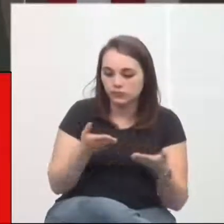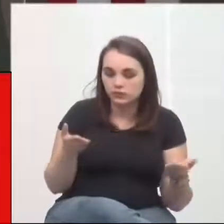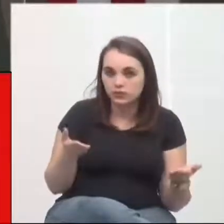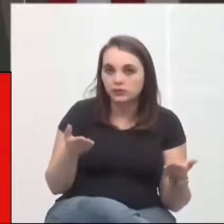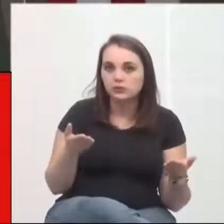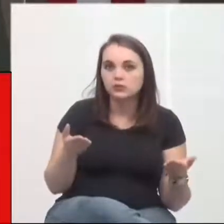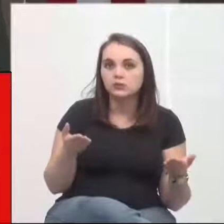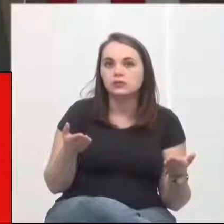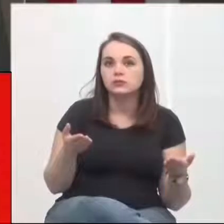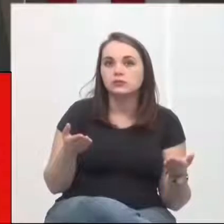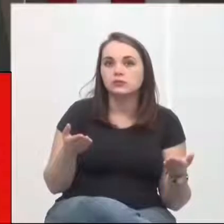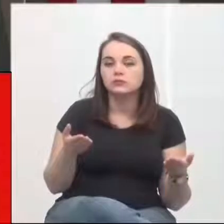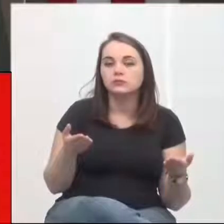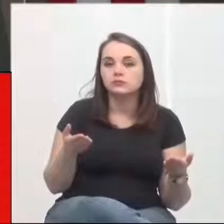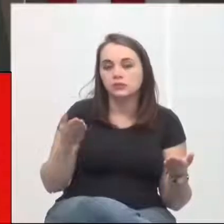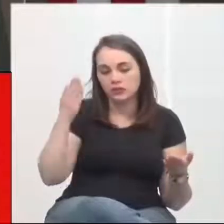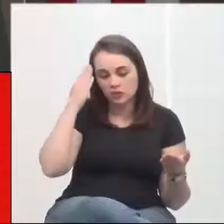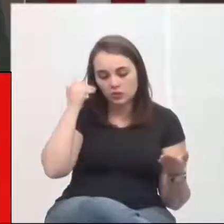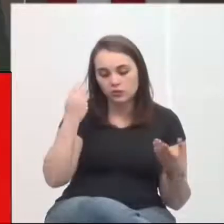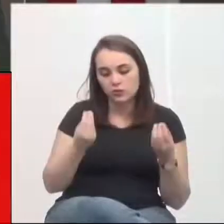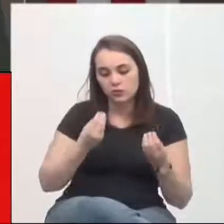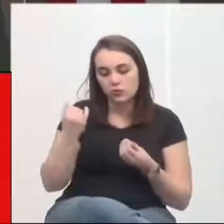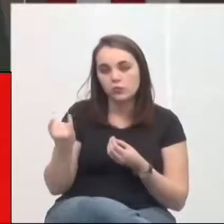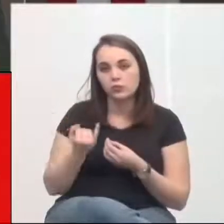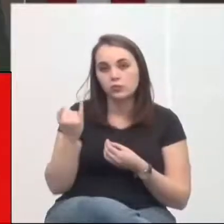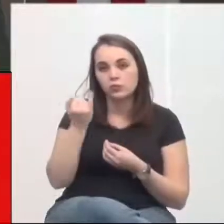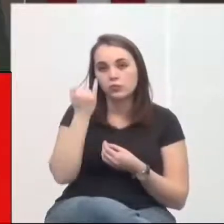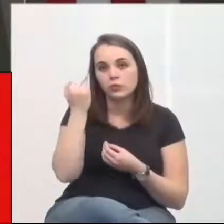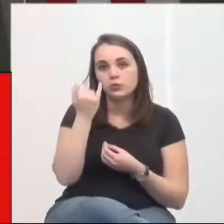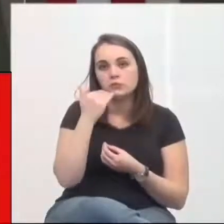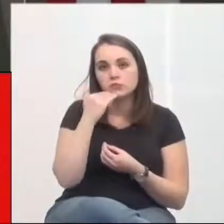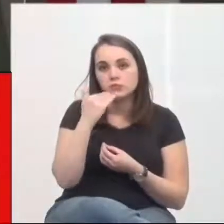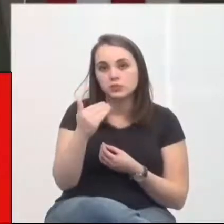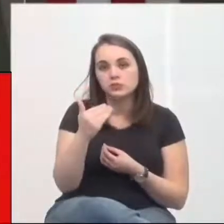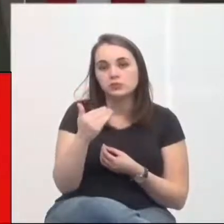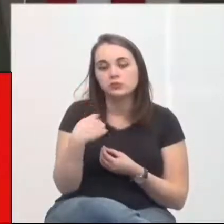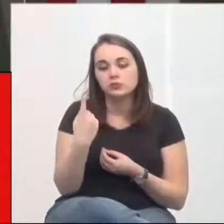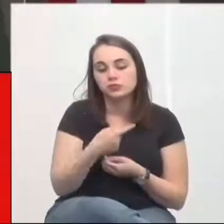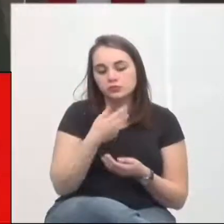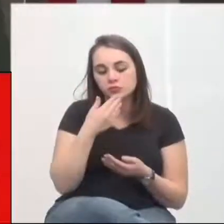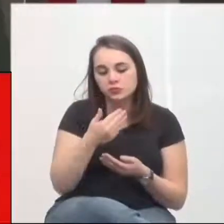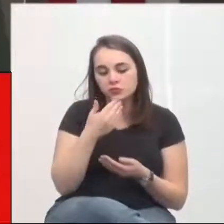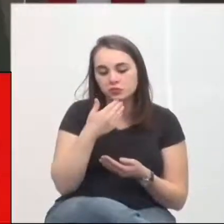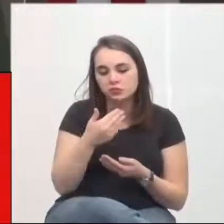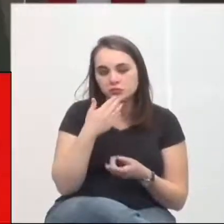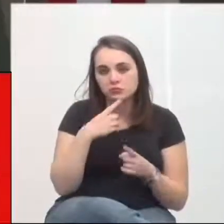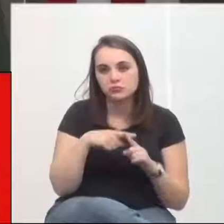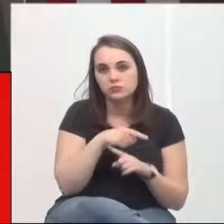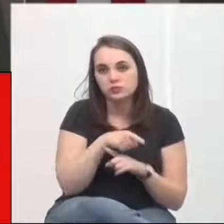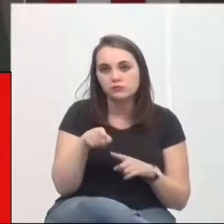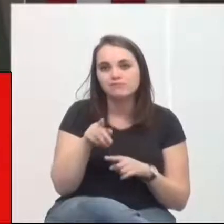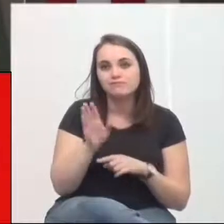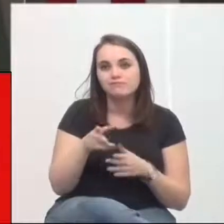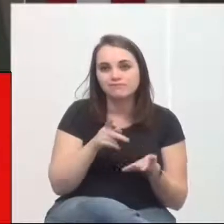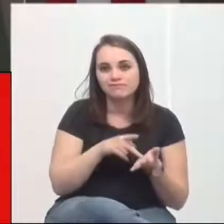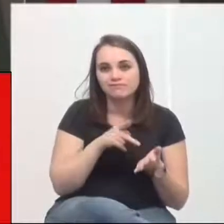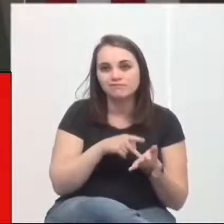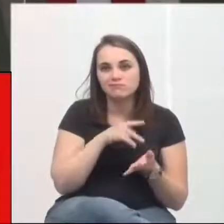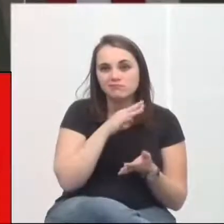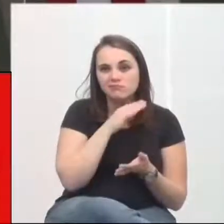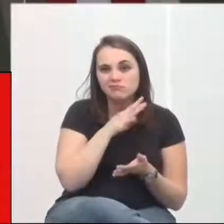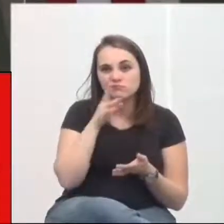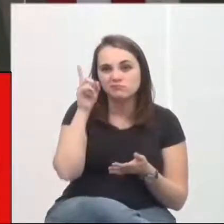que tanto falaram na linha 3 Ribeirões, eu sei da importância e a cobrança que a gente vinha, porque ela estava realmente numa situação bem, bem